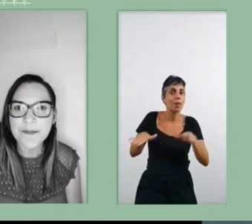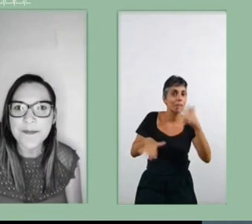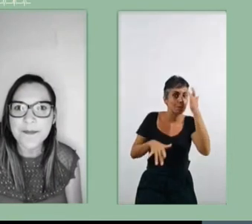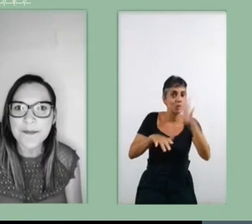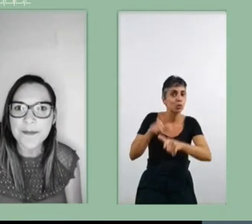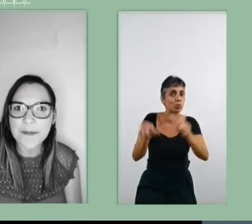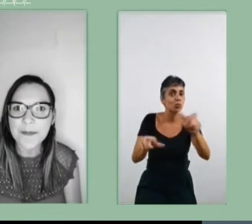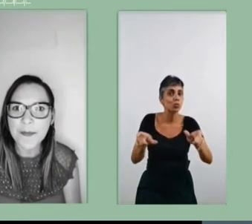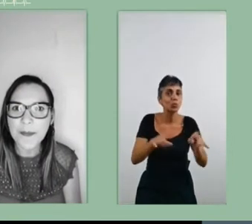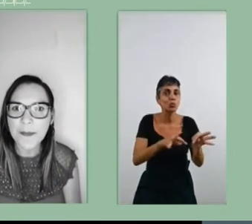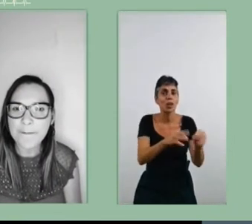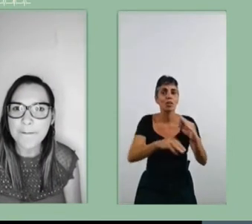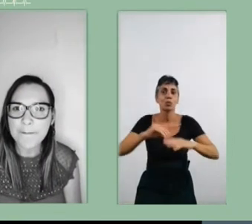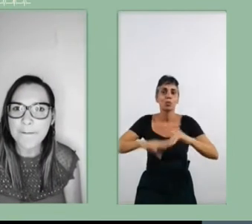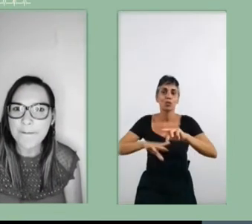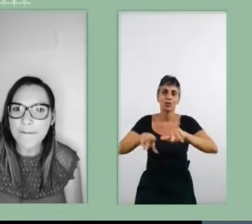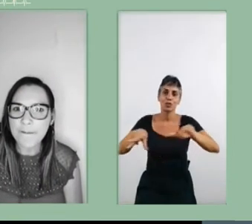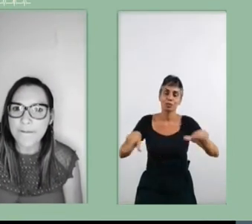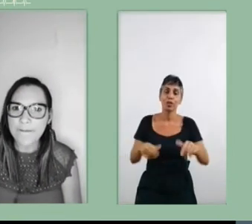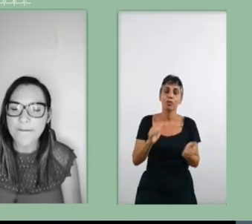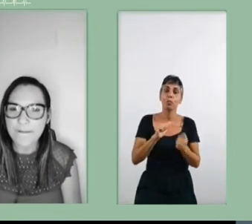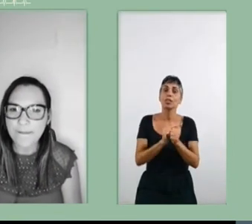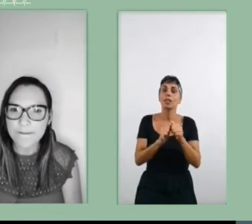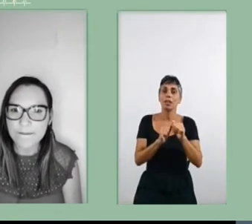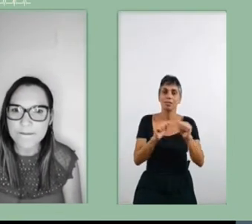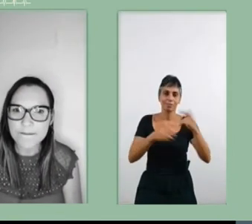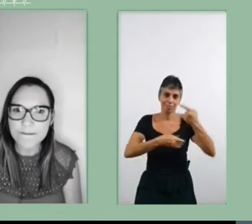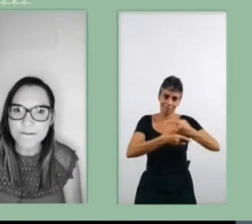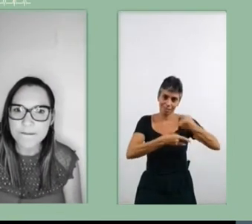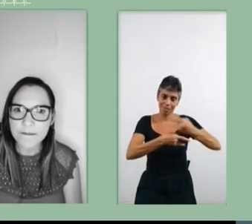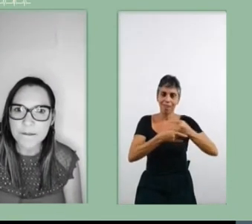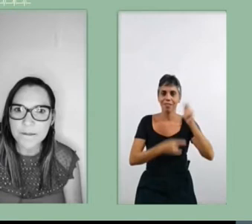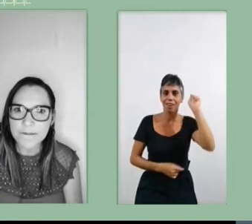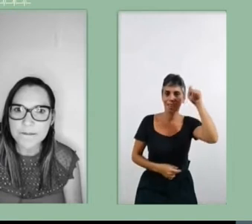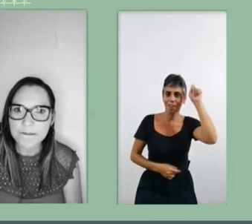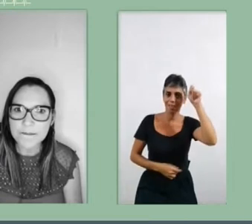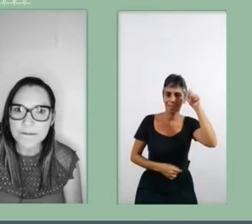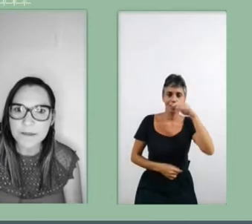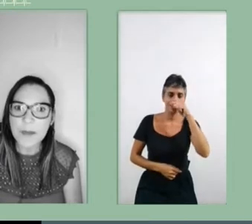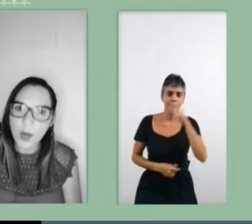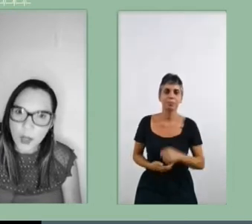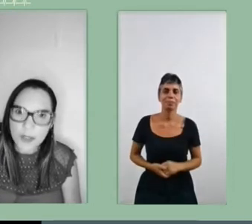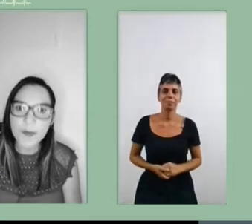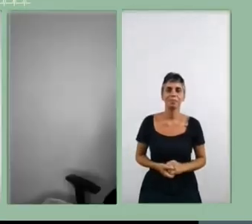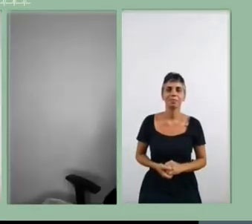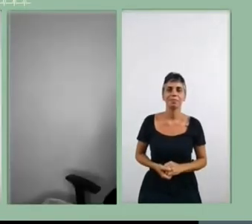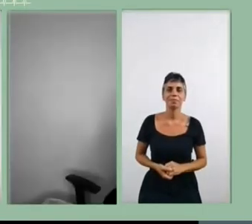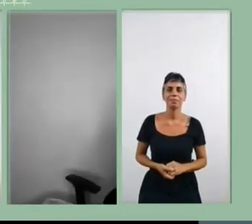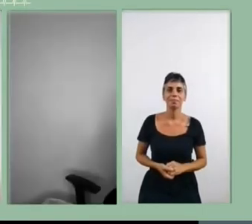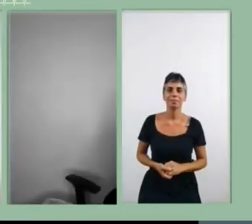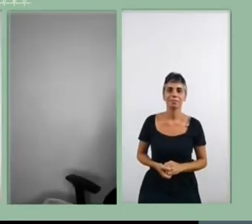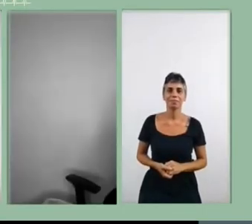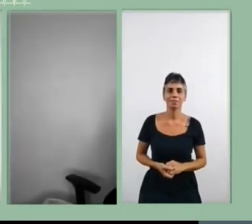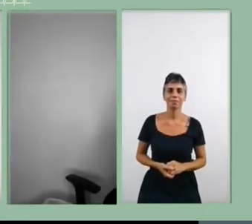vou colocar a Aline aqui junto na live. Tem gente perguntando aqui se veterinário pode. Acho Pode, que até pode sim.